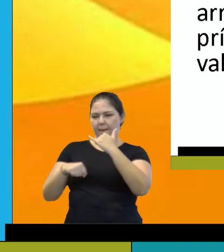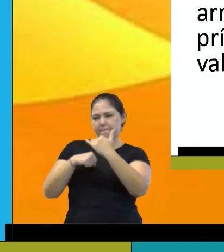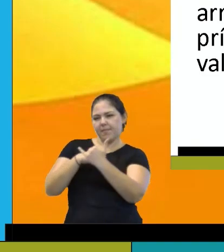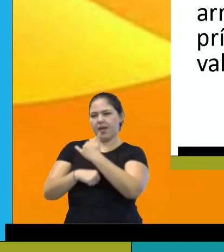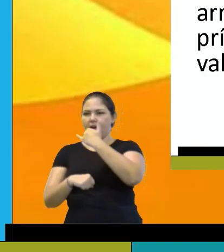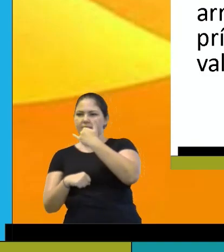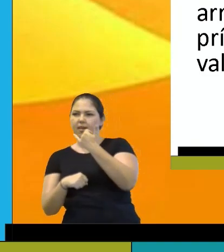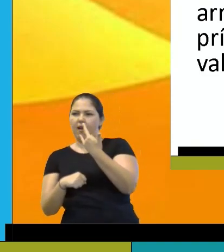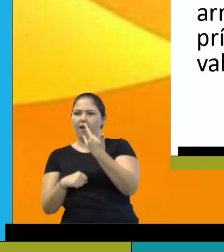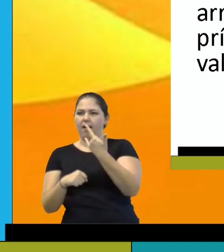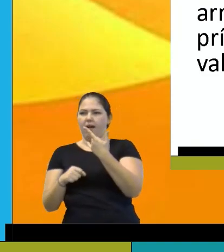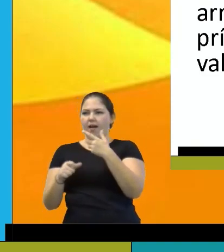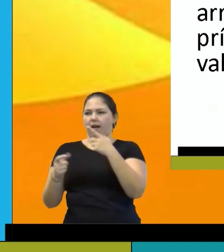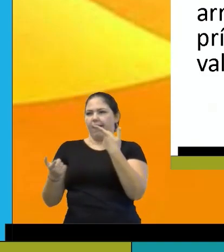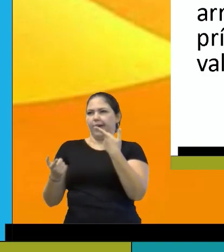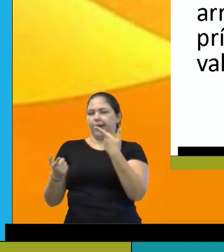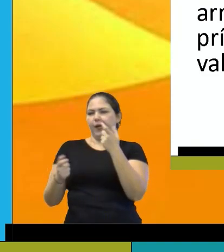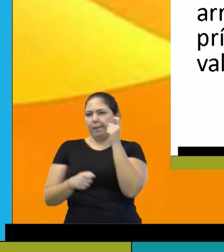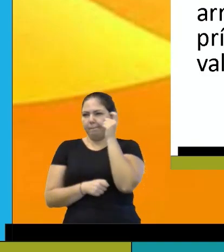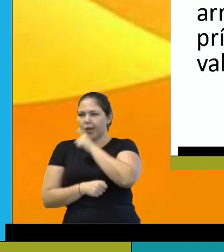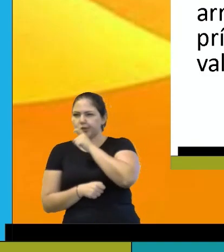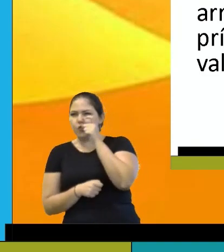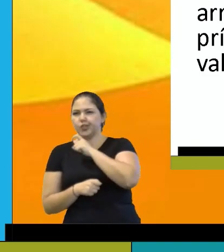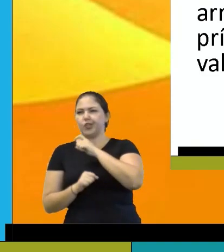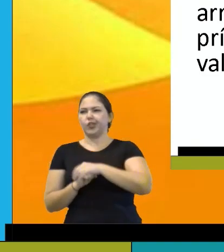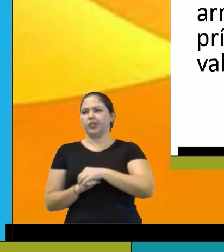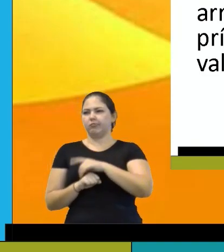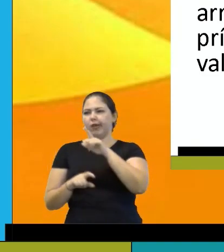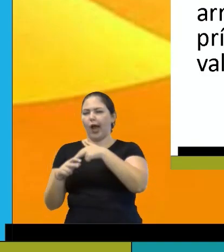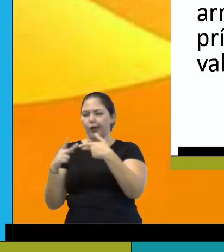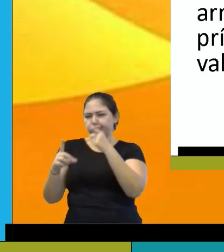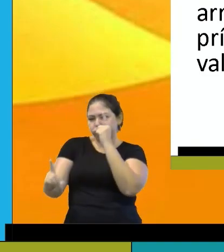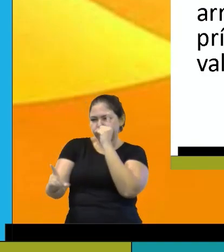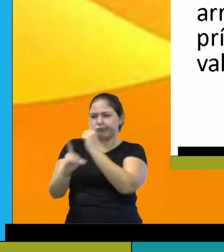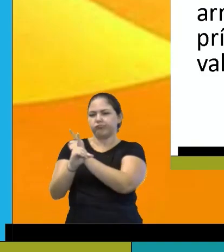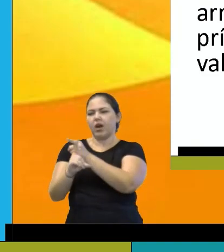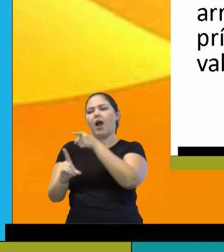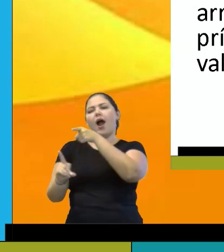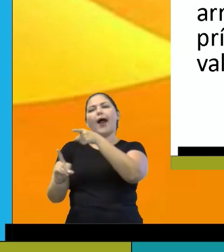aprender a repreender. O que é uma repreensão? Senão